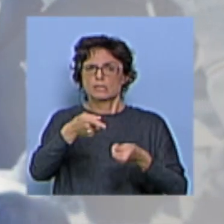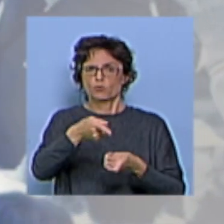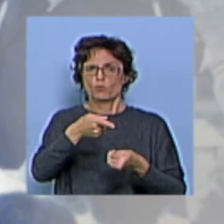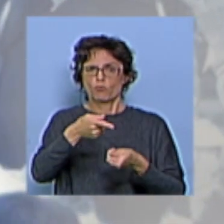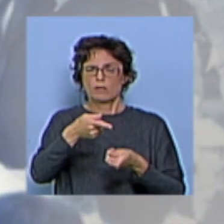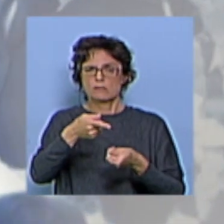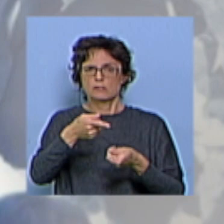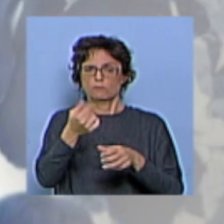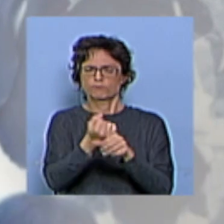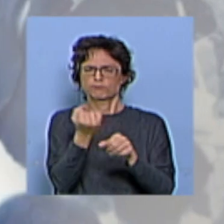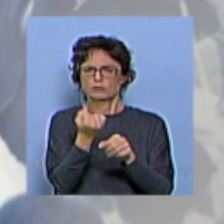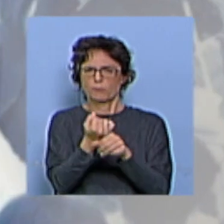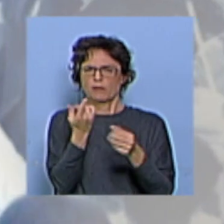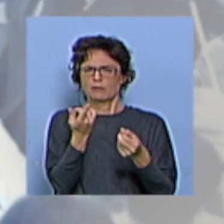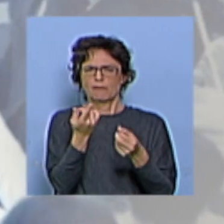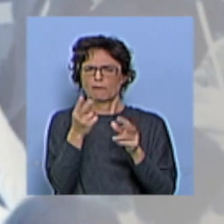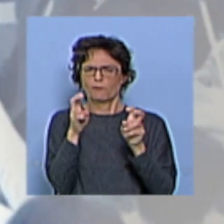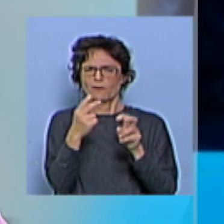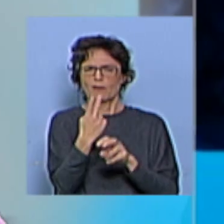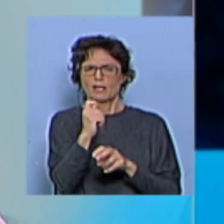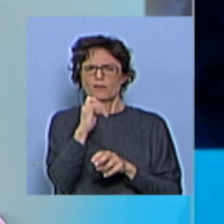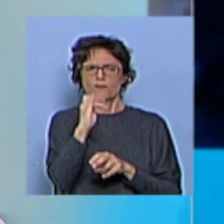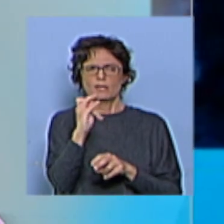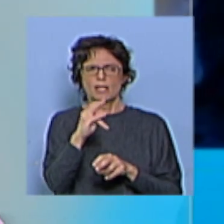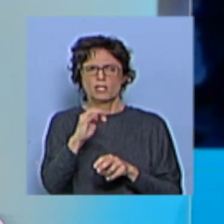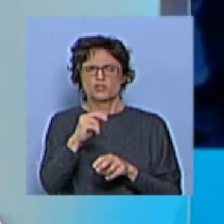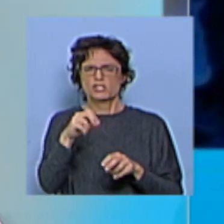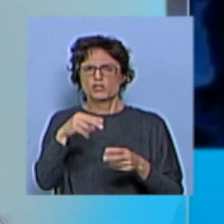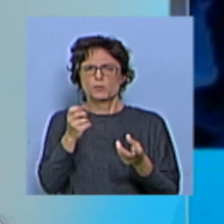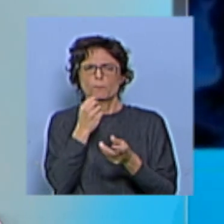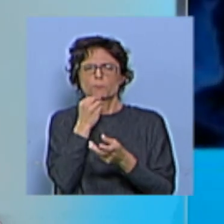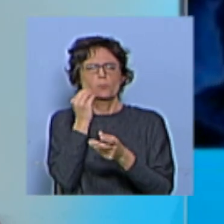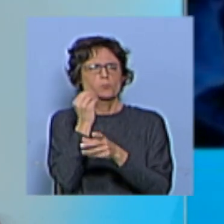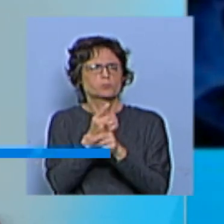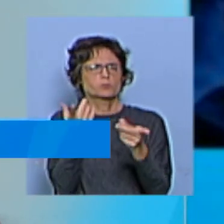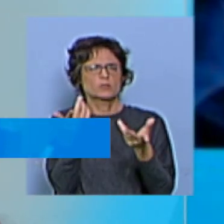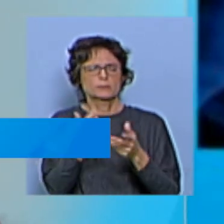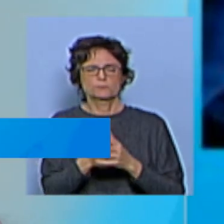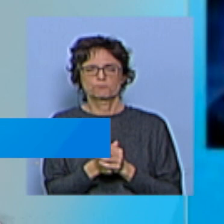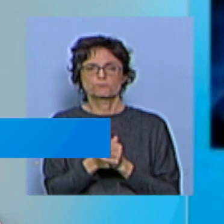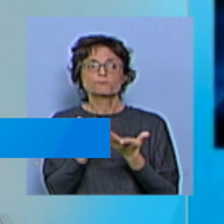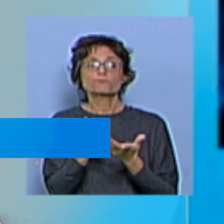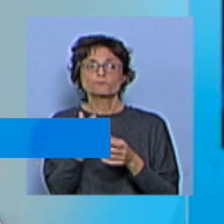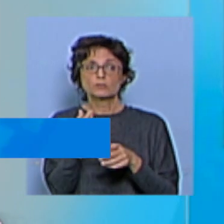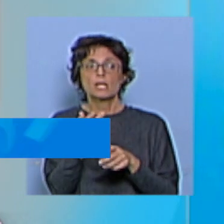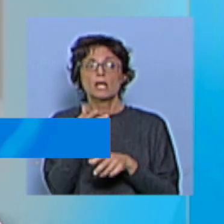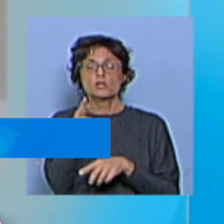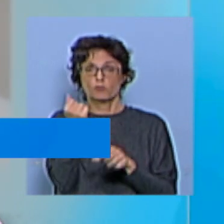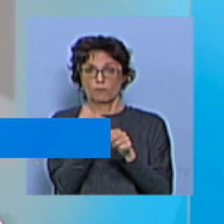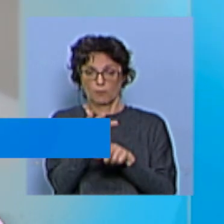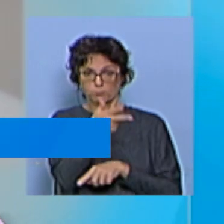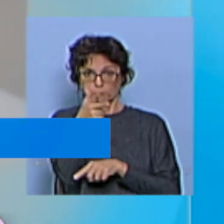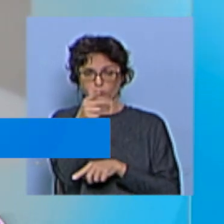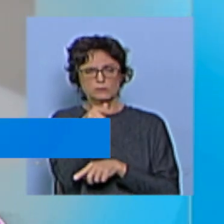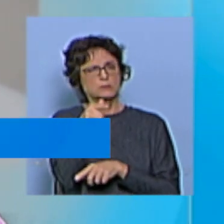que viragens são estas? Sim, esta produção, este documentário, nasce muito naturalmente do trabalho que a Fundação tem vindo a fazer